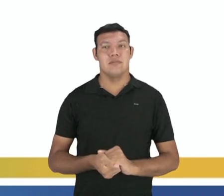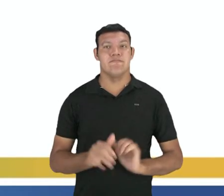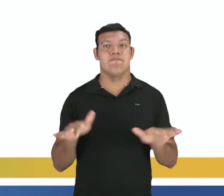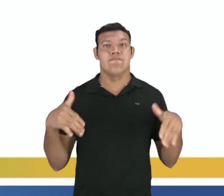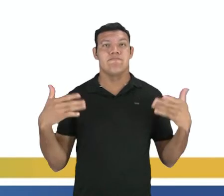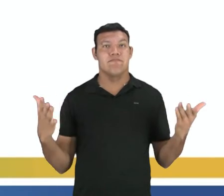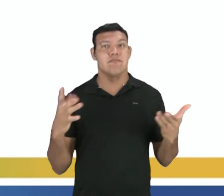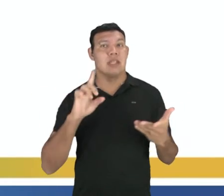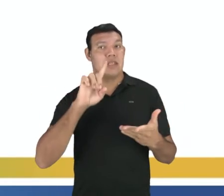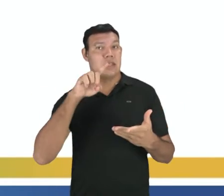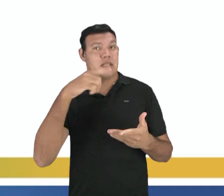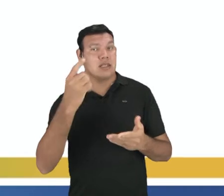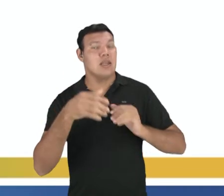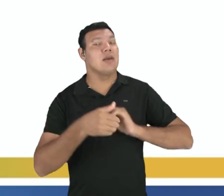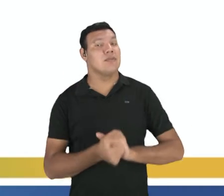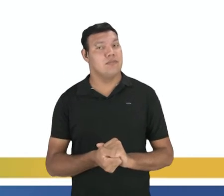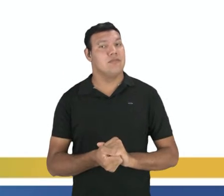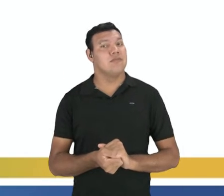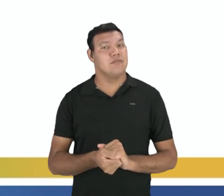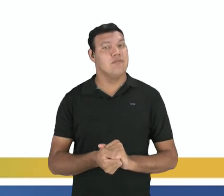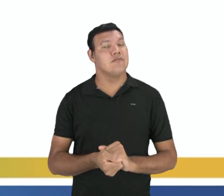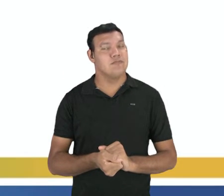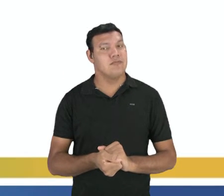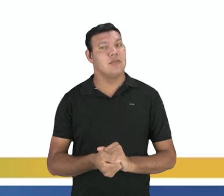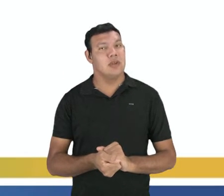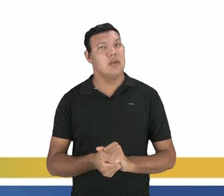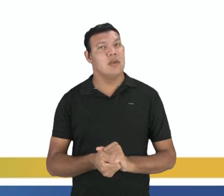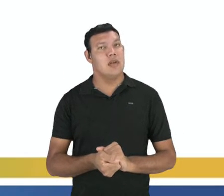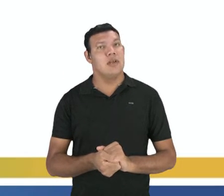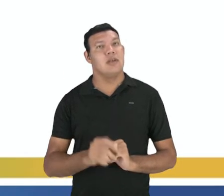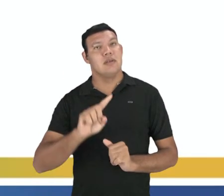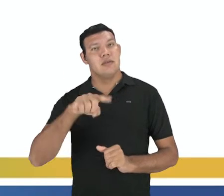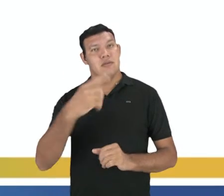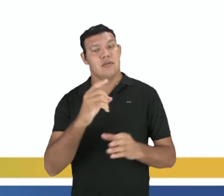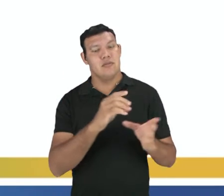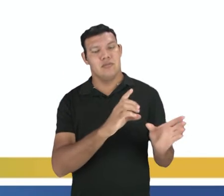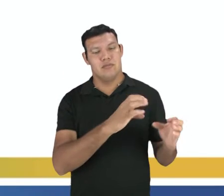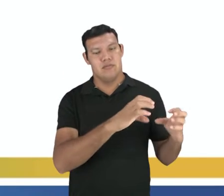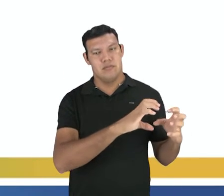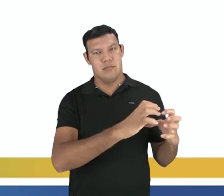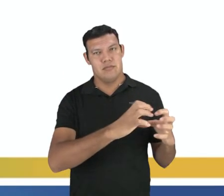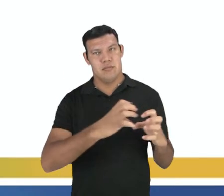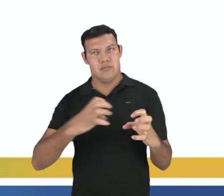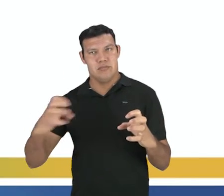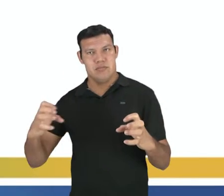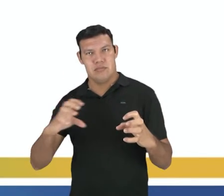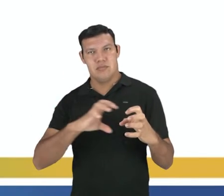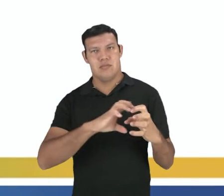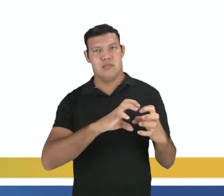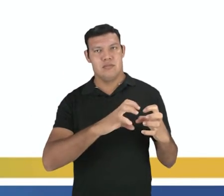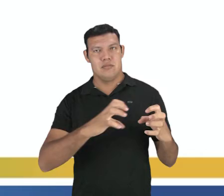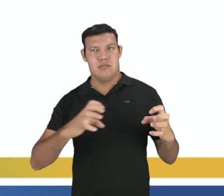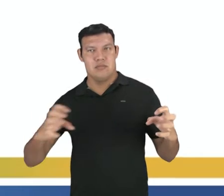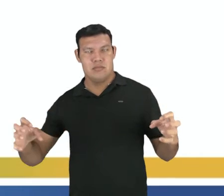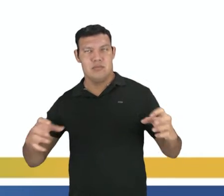e aí depois ela devolve essa energia e o corpo retorna se deslocar para a direita aqui tá